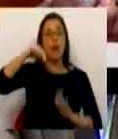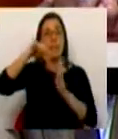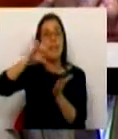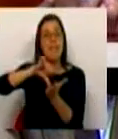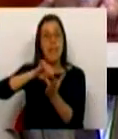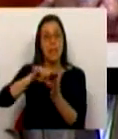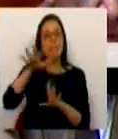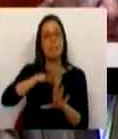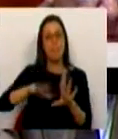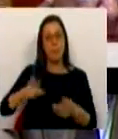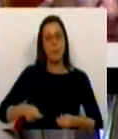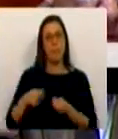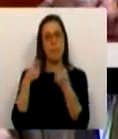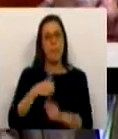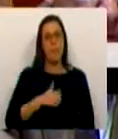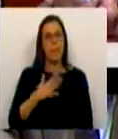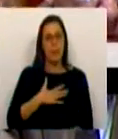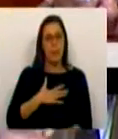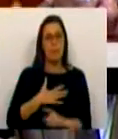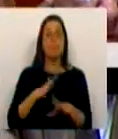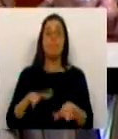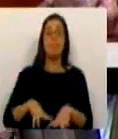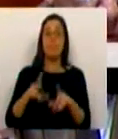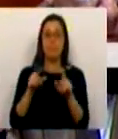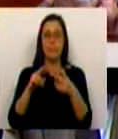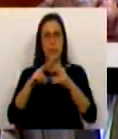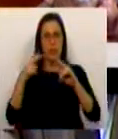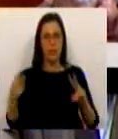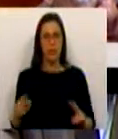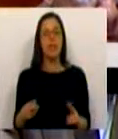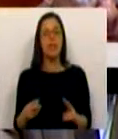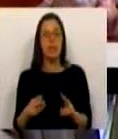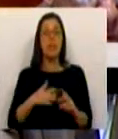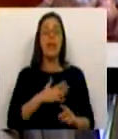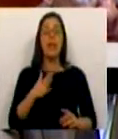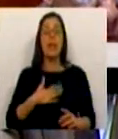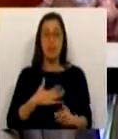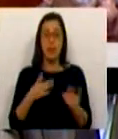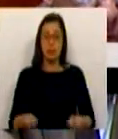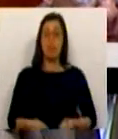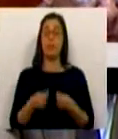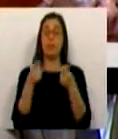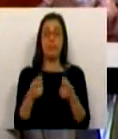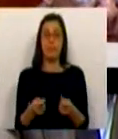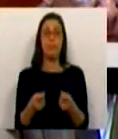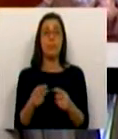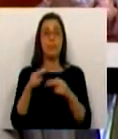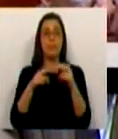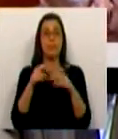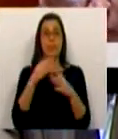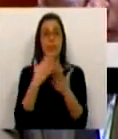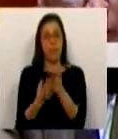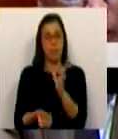centro, zonas de investimento empresarial desenvolvidas pelas autarquias, onde as empresas investiram para